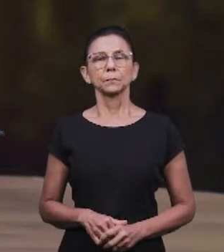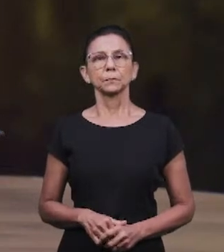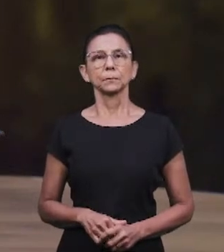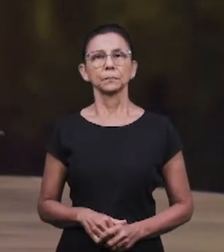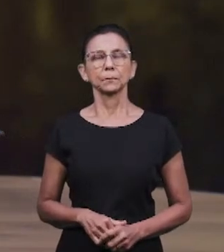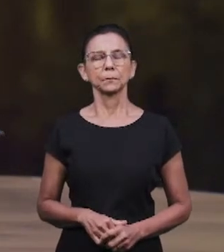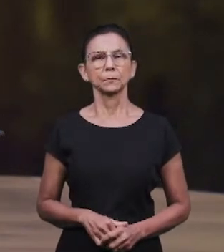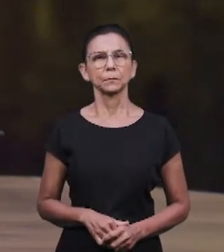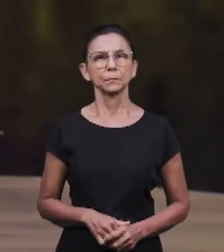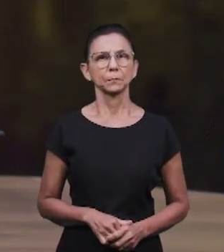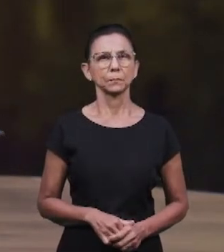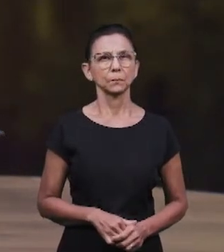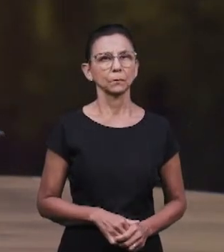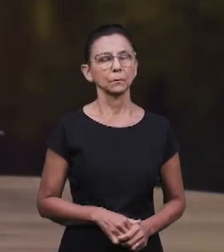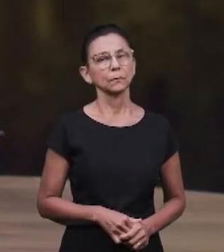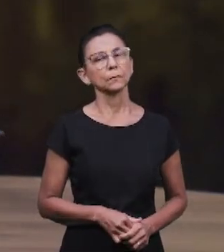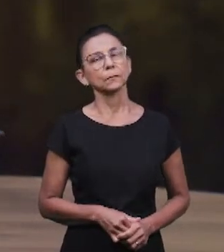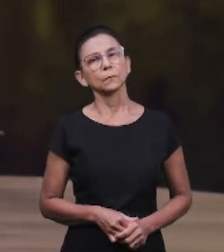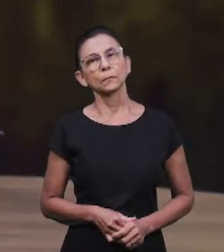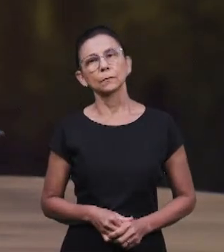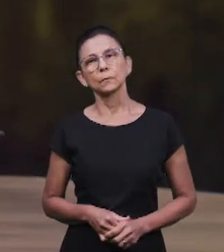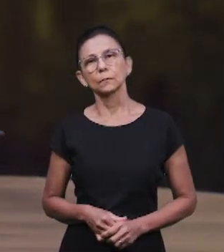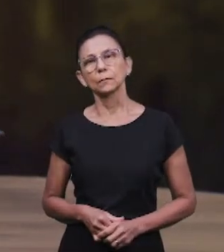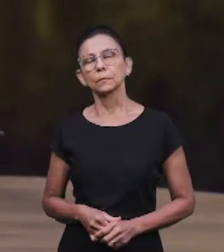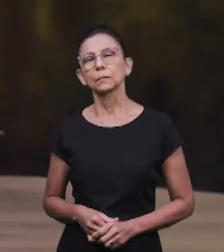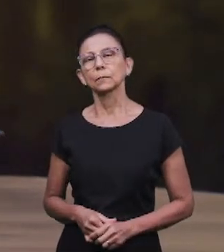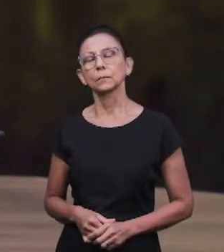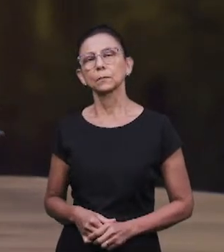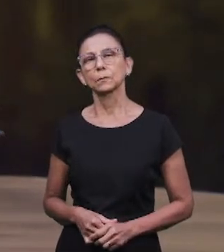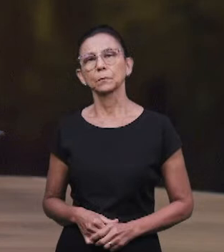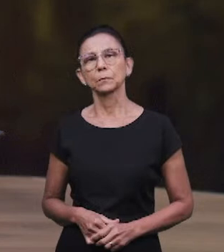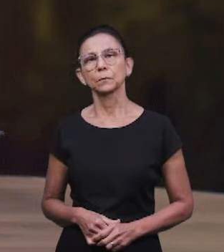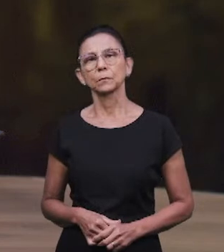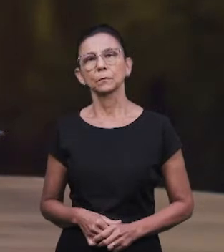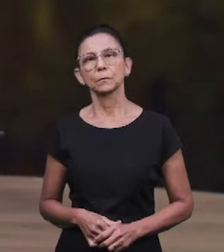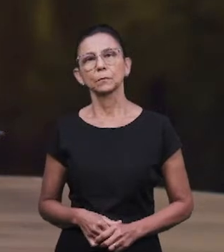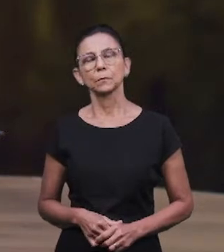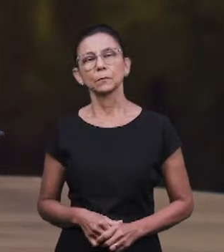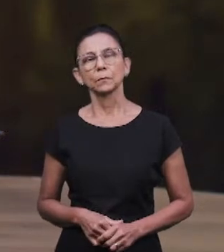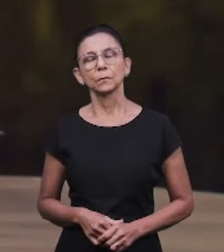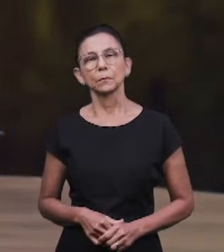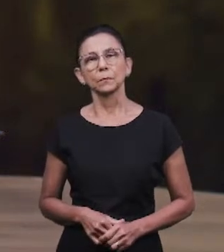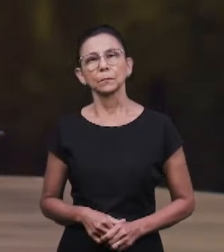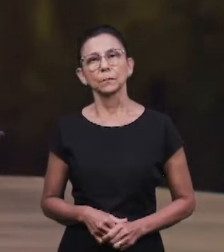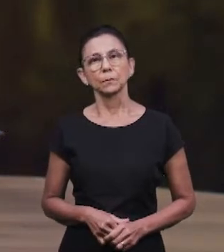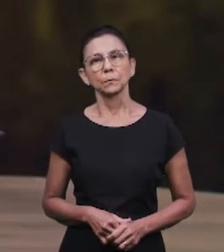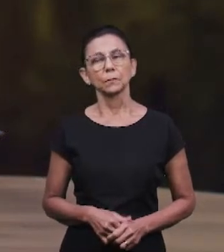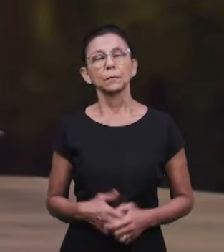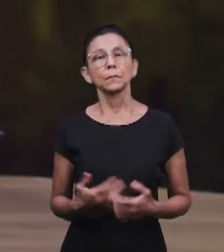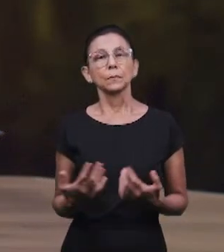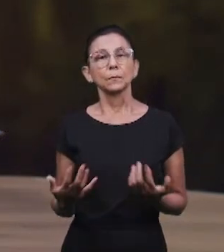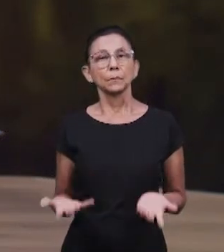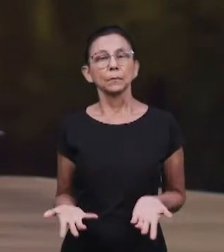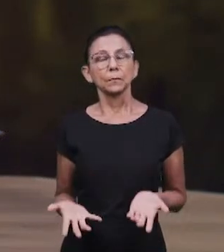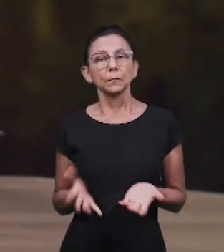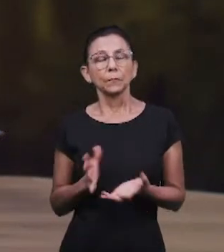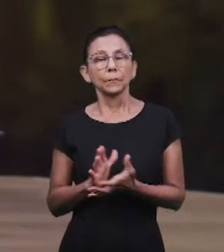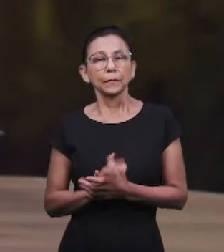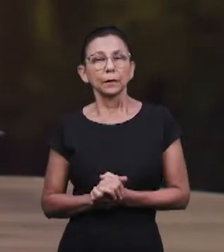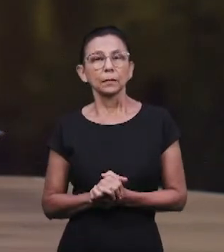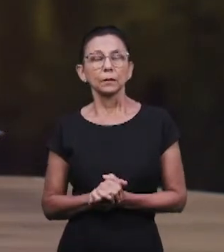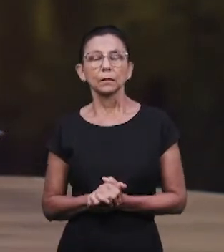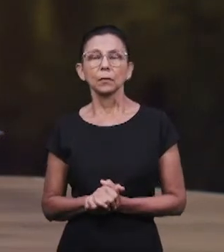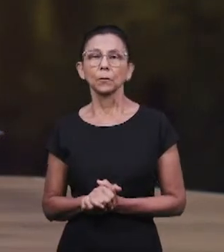sei de pessoas que se contentaram com o ensino das mães quando